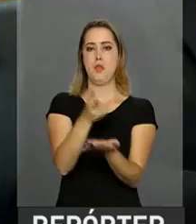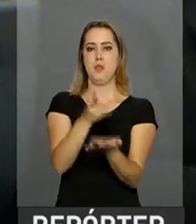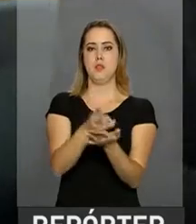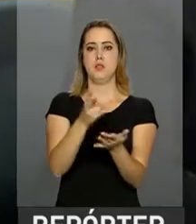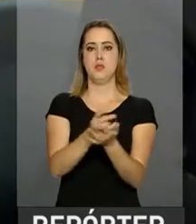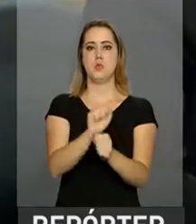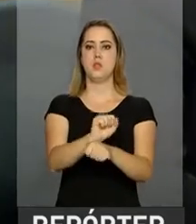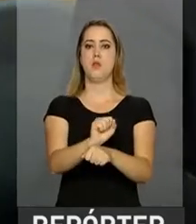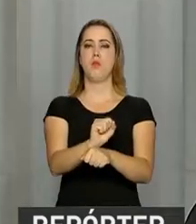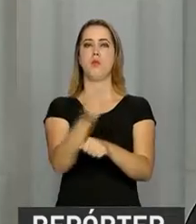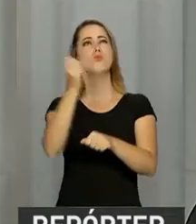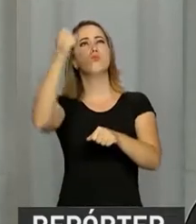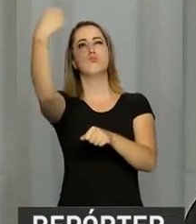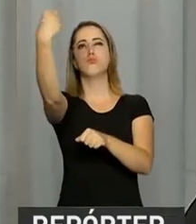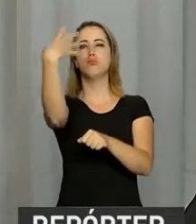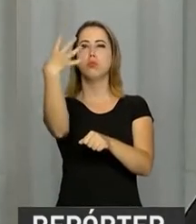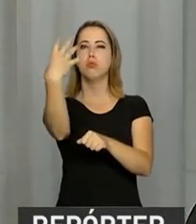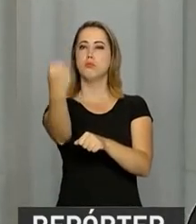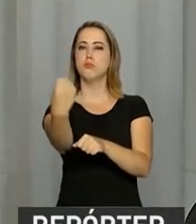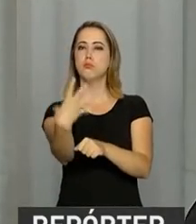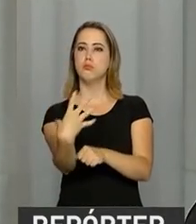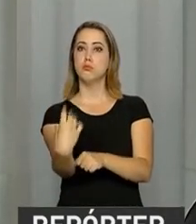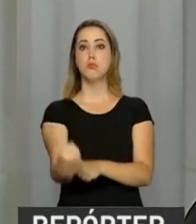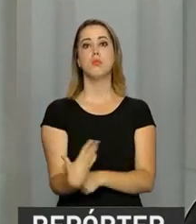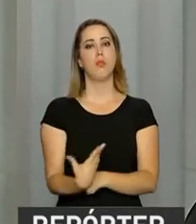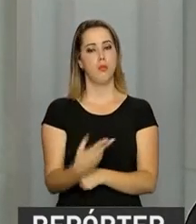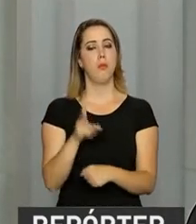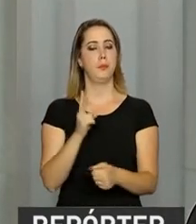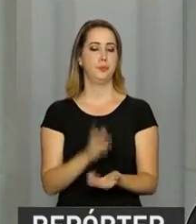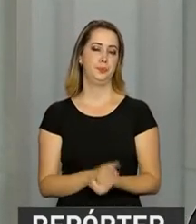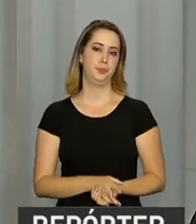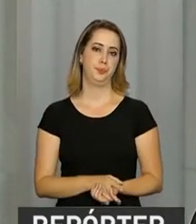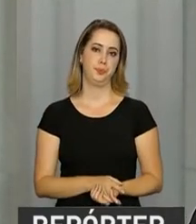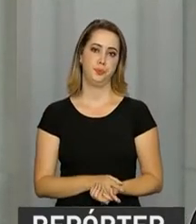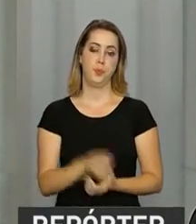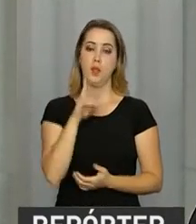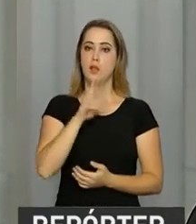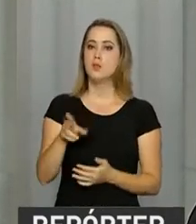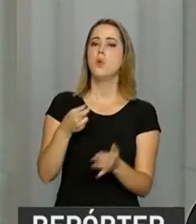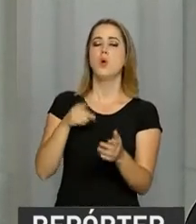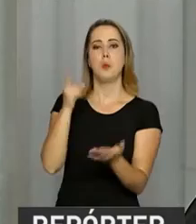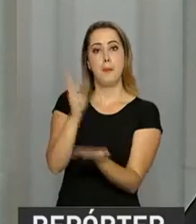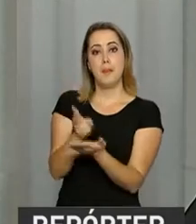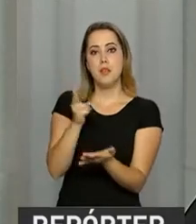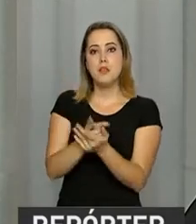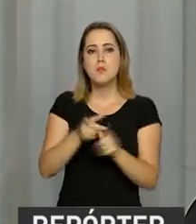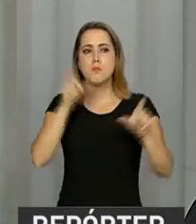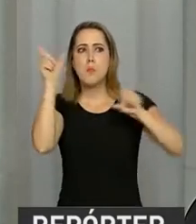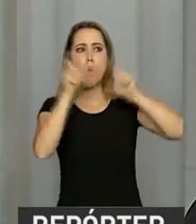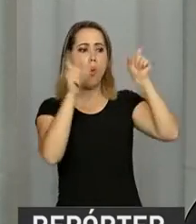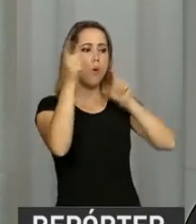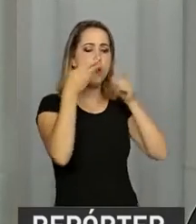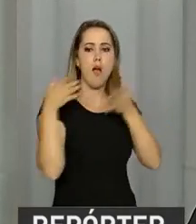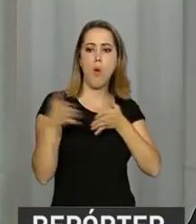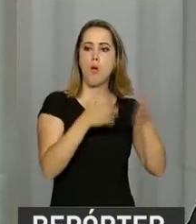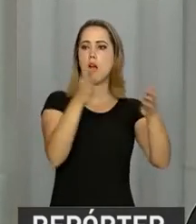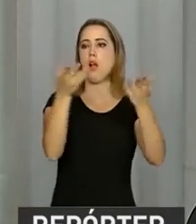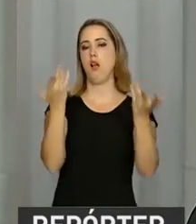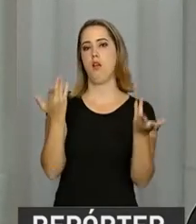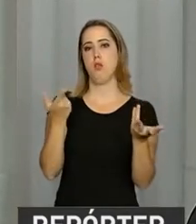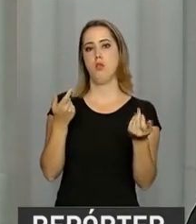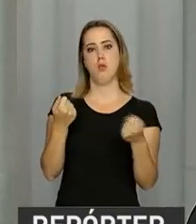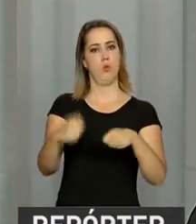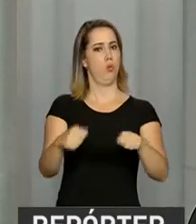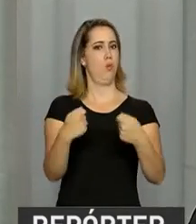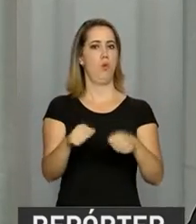sinal? Perfeito. Mesmo parado no sinal, o motorista deve permanecer atento à via. Não deve